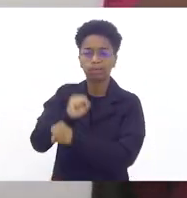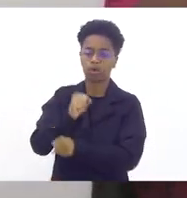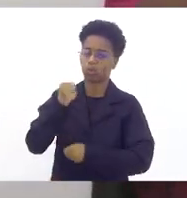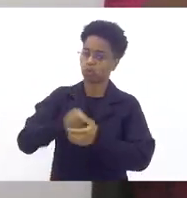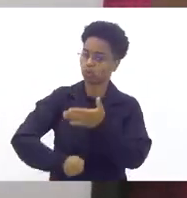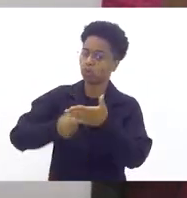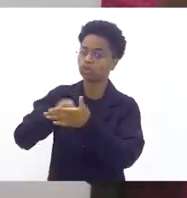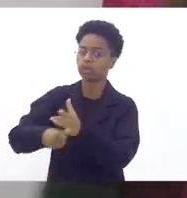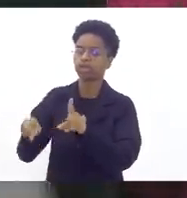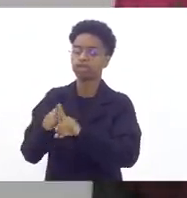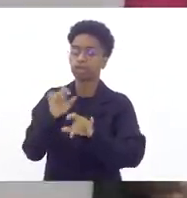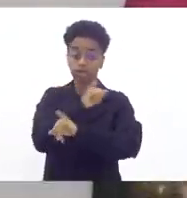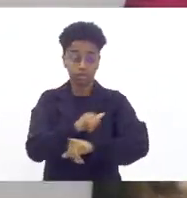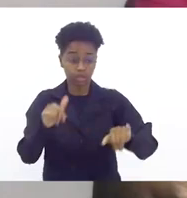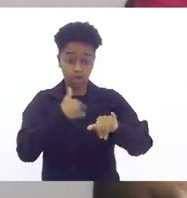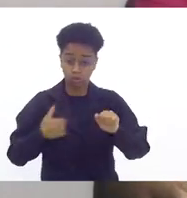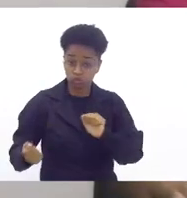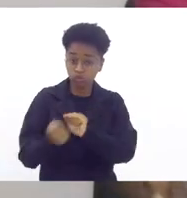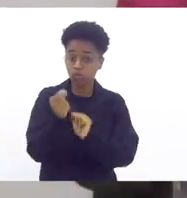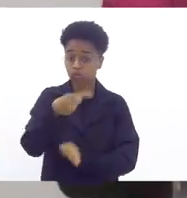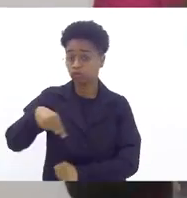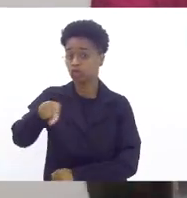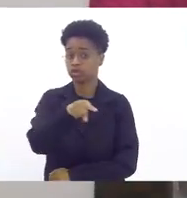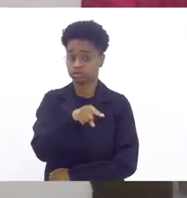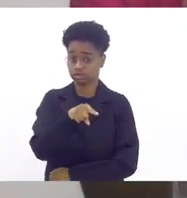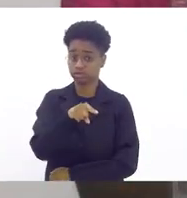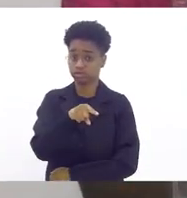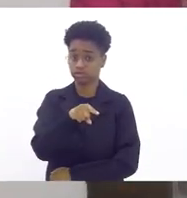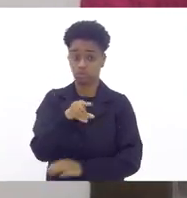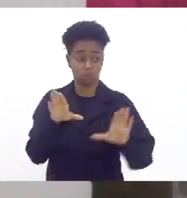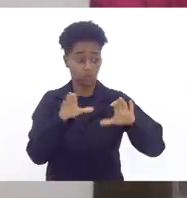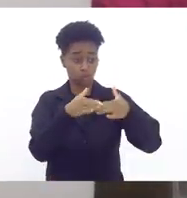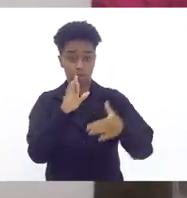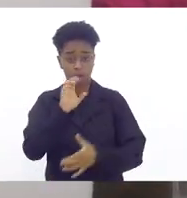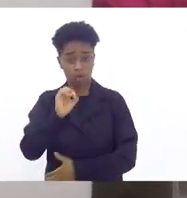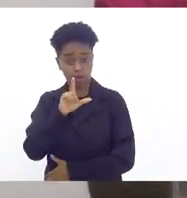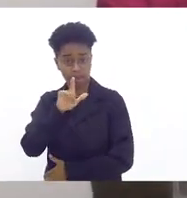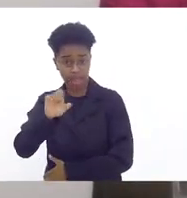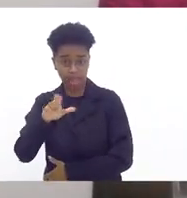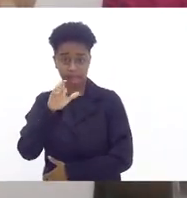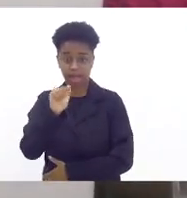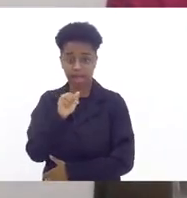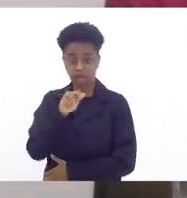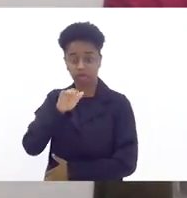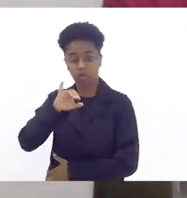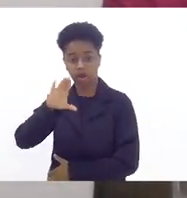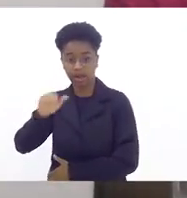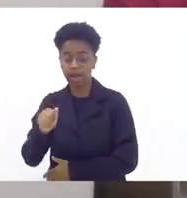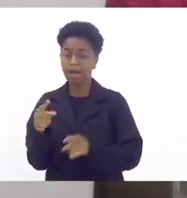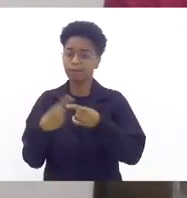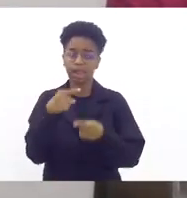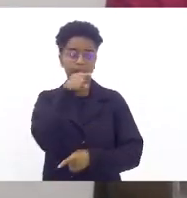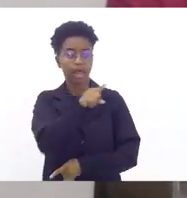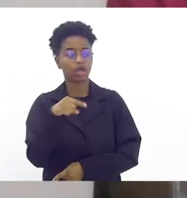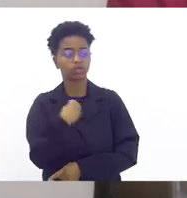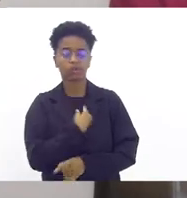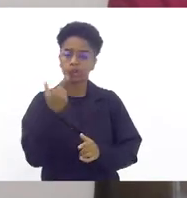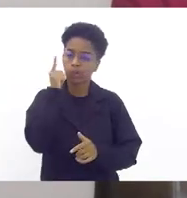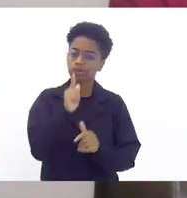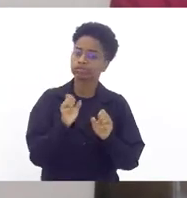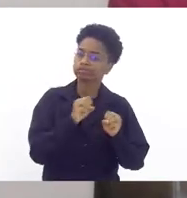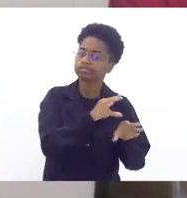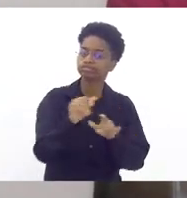E dizer que estou junto com vocês do rolê carioca, porque é lá que a gente faz a educação acontecer.